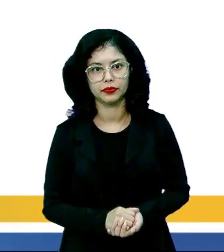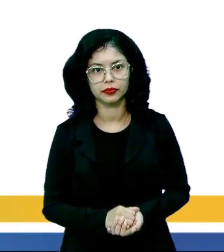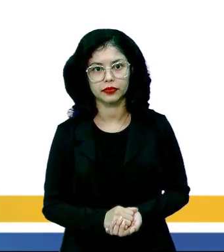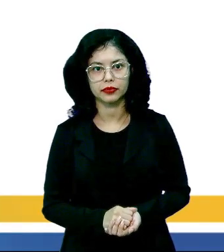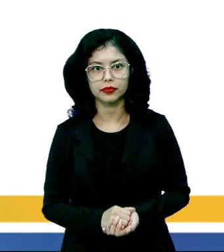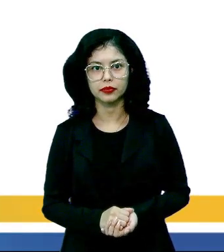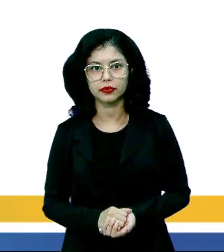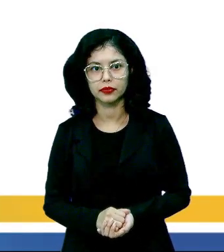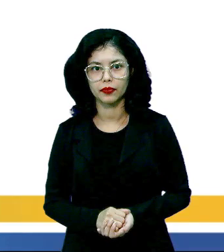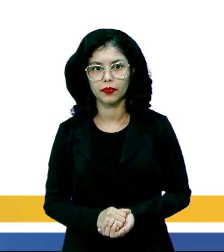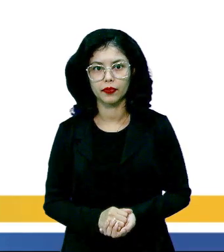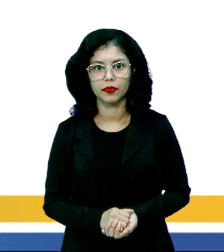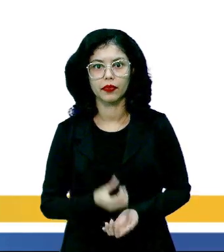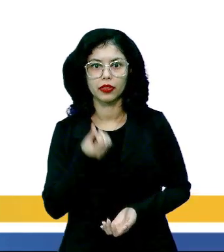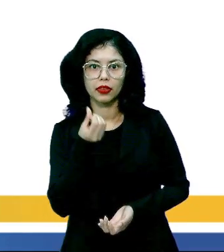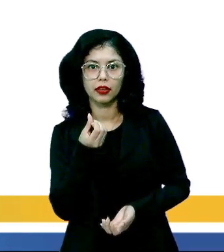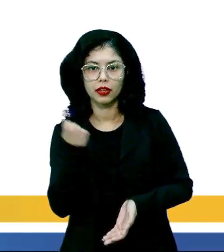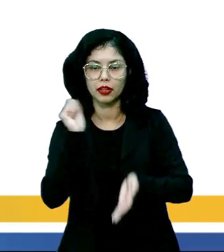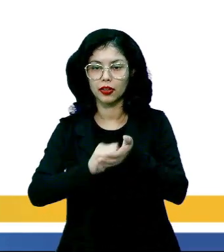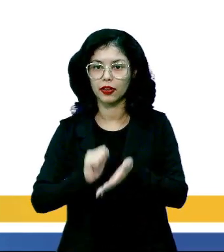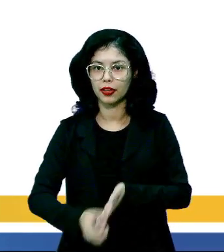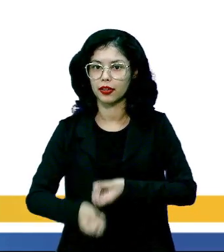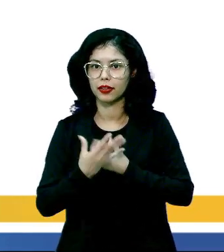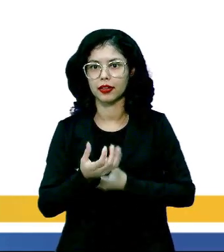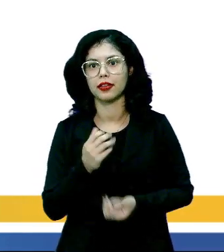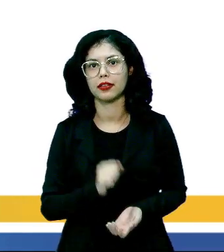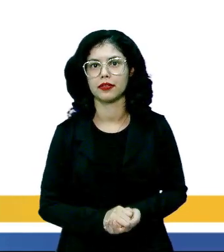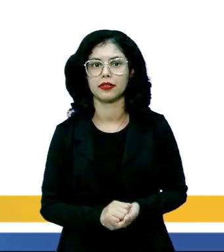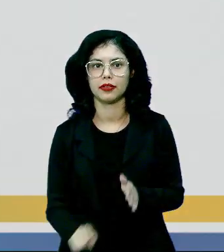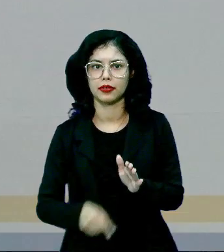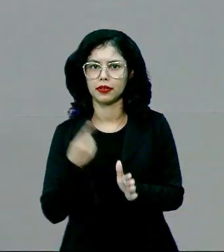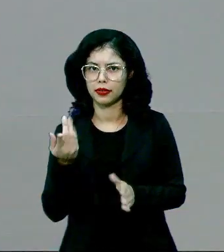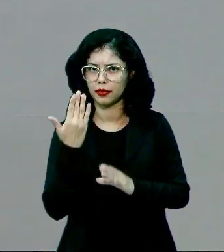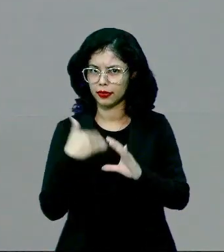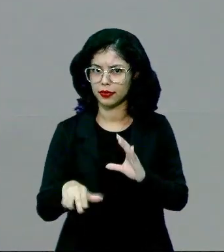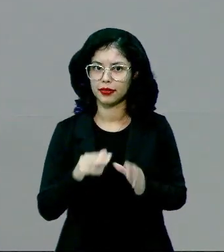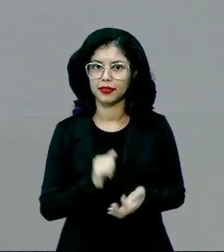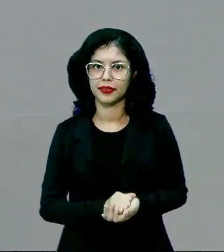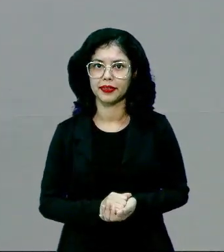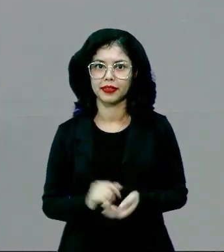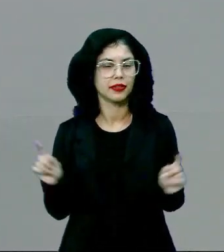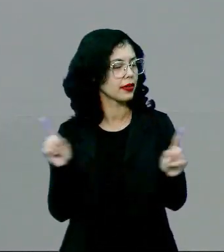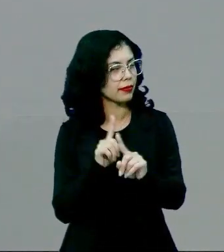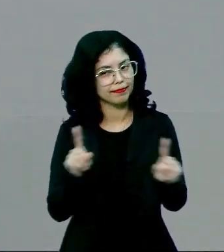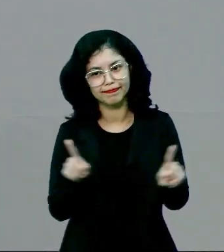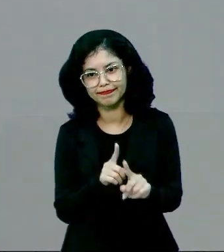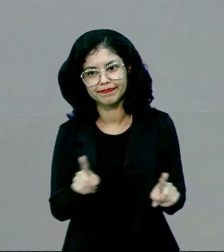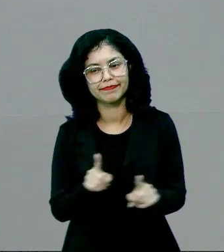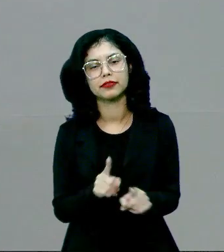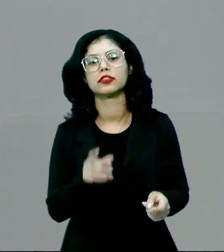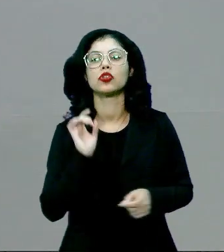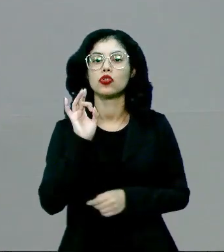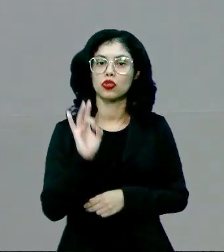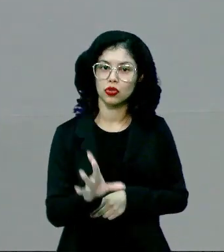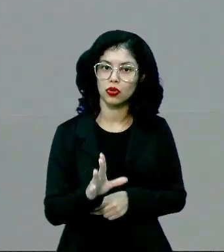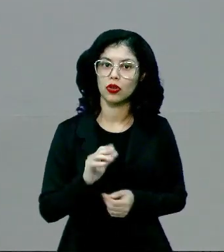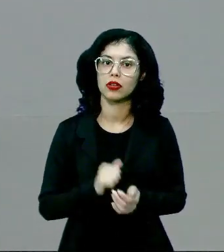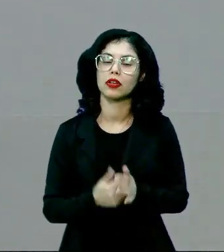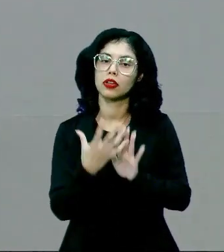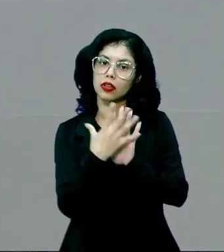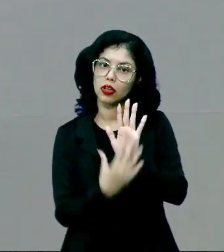ela nos diz que a alternativa que ele aos seis anos já escrevia poema já fazer publicação não galera ele apenas